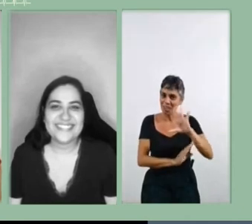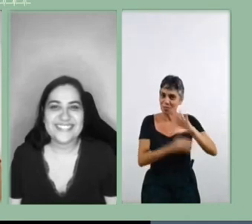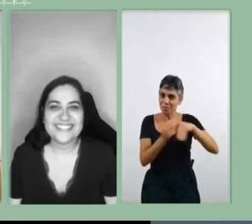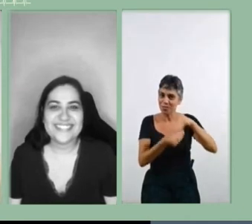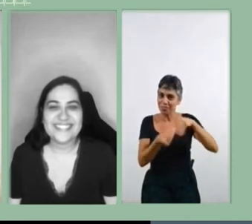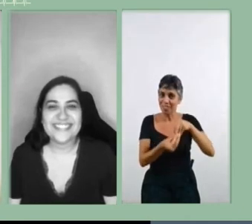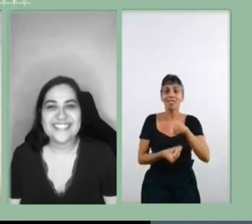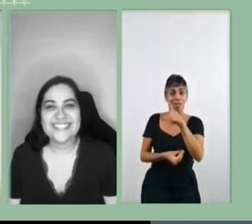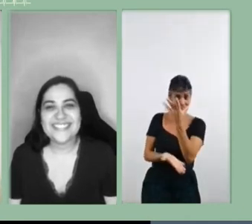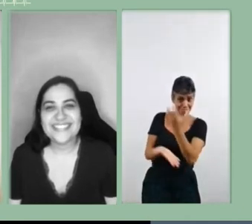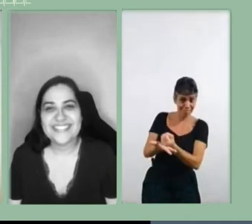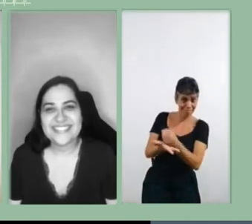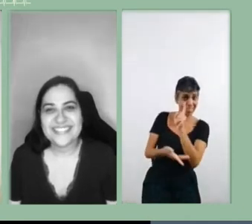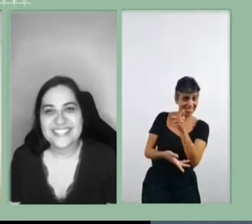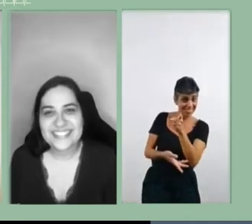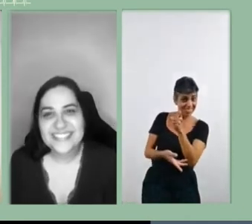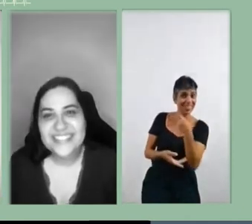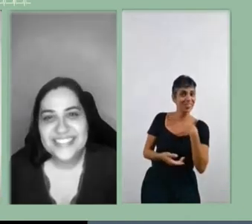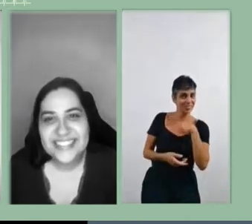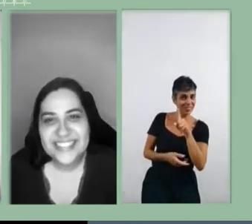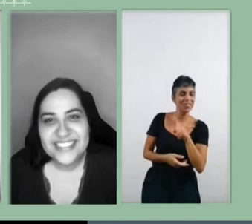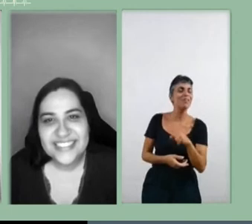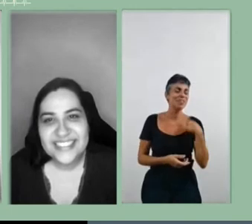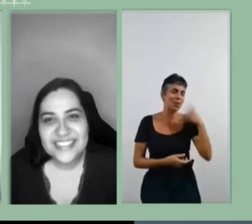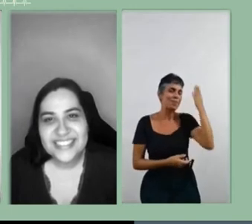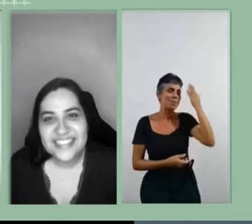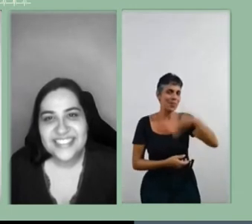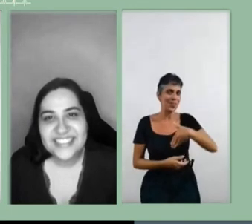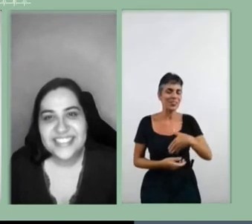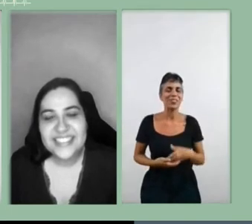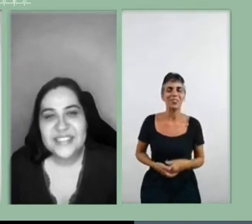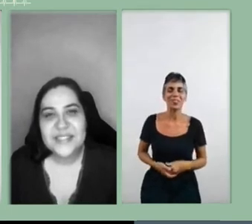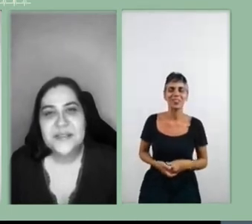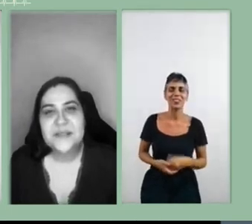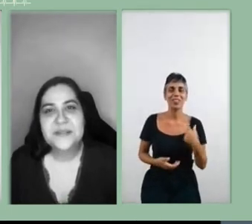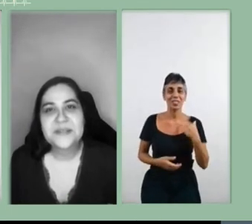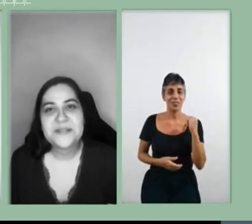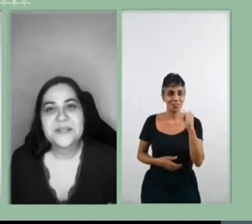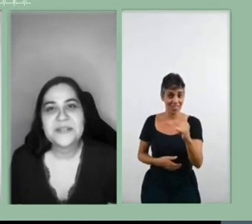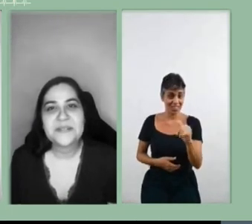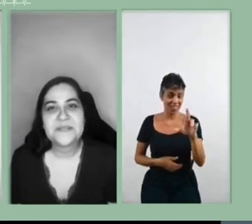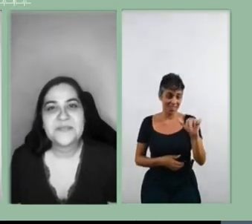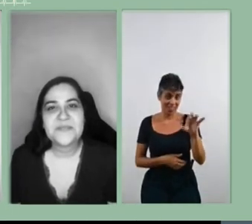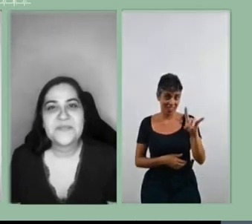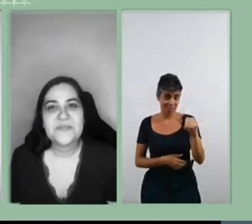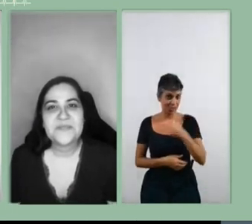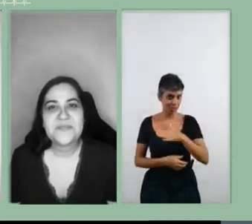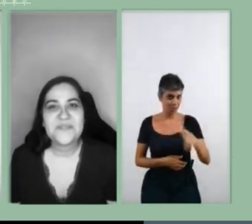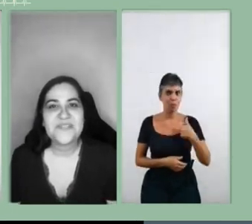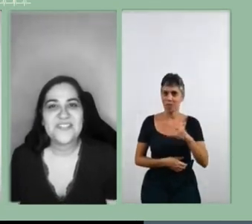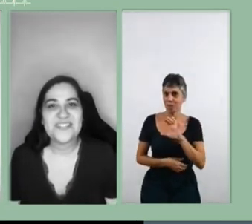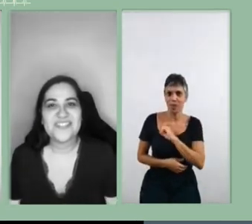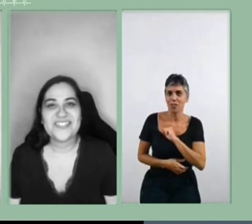gravado. Tá, tu tem provas, tu tem provas. Eu vou te dizer, o Ricardo não gosta, mas eu curto pra caramba um pezinho de galinha,